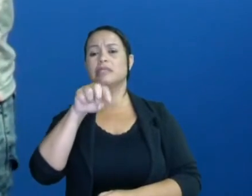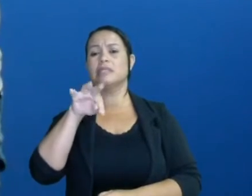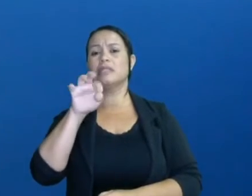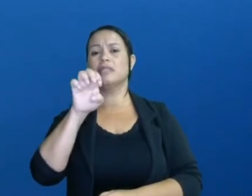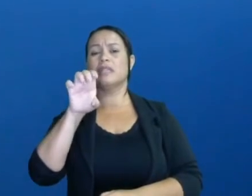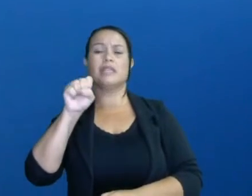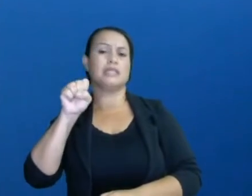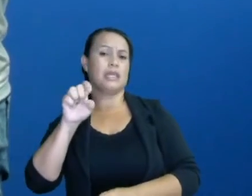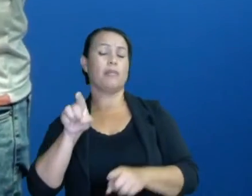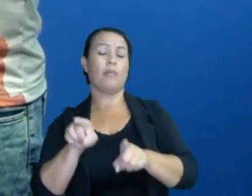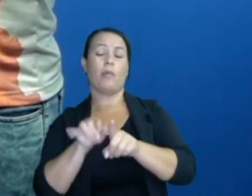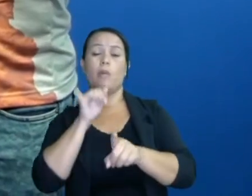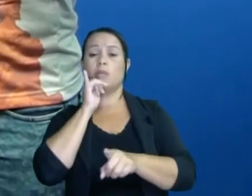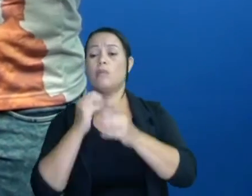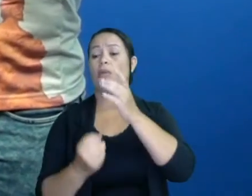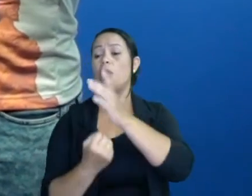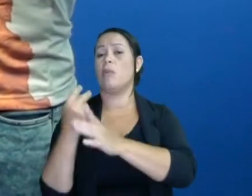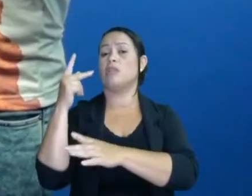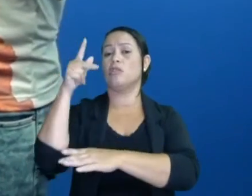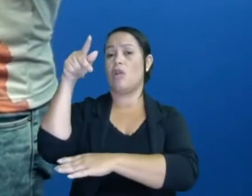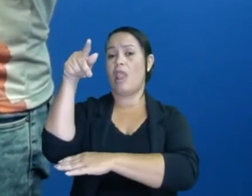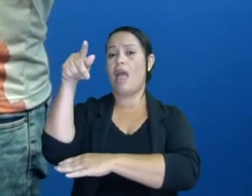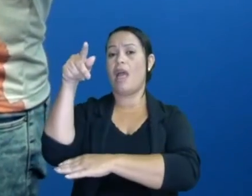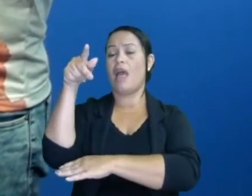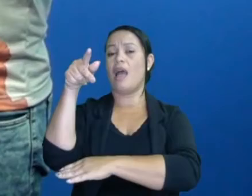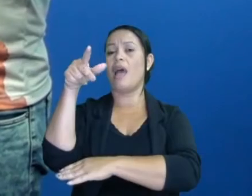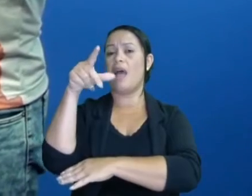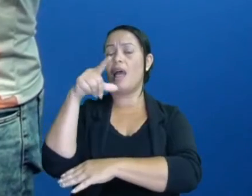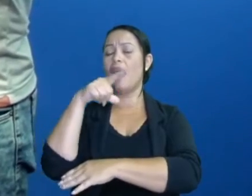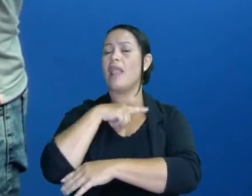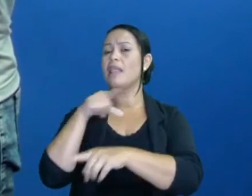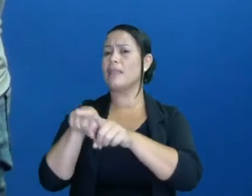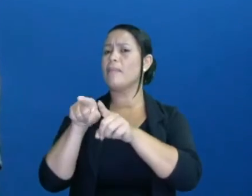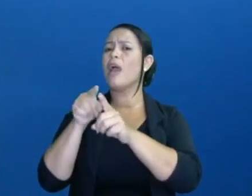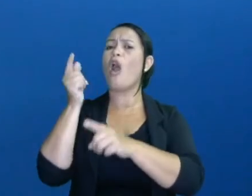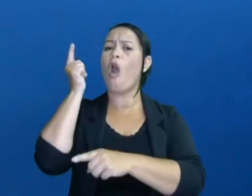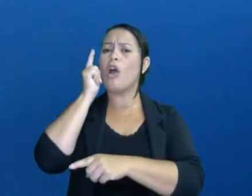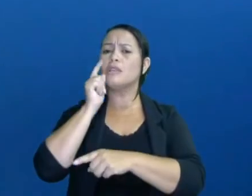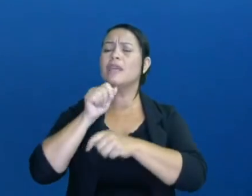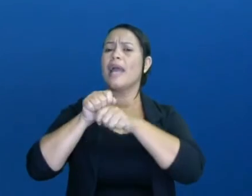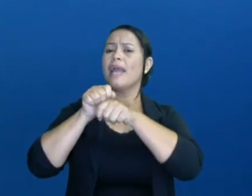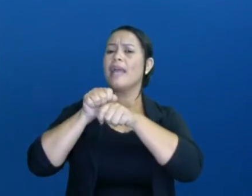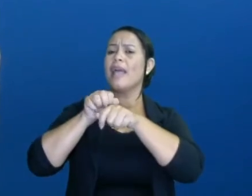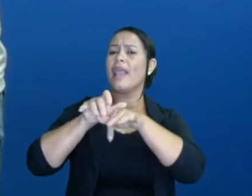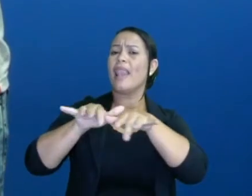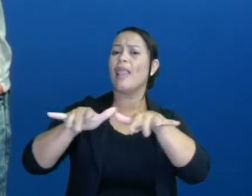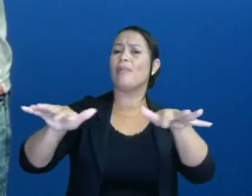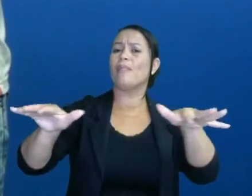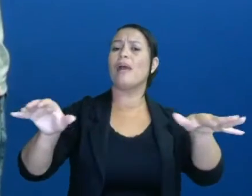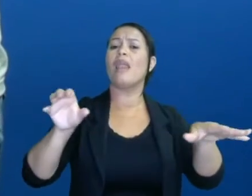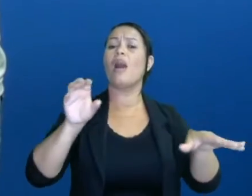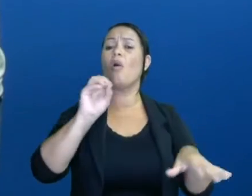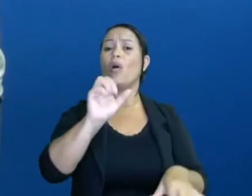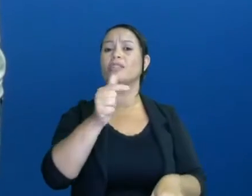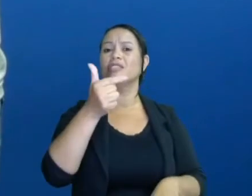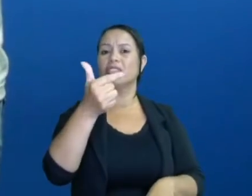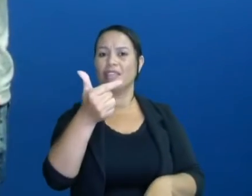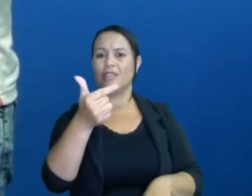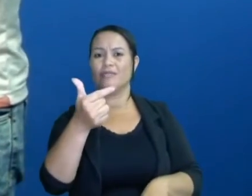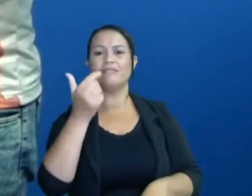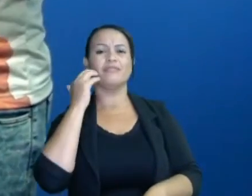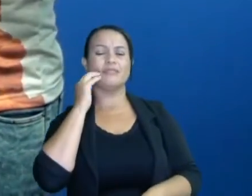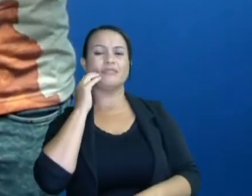solar, as plantas conseguem liberar oxigênio para a atmosfera e absorvem o gás